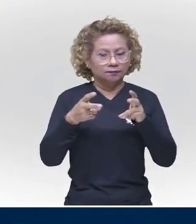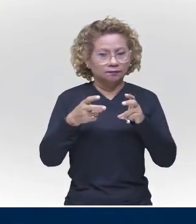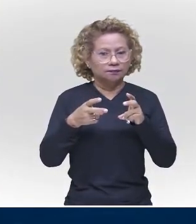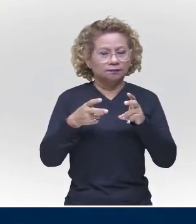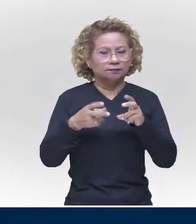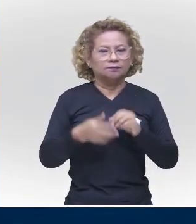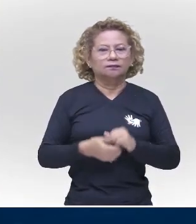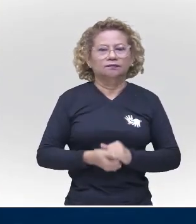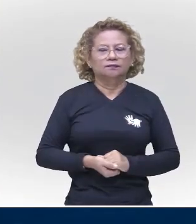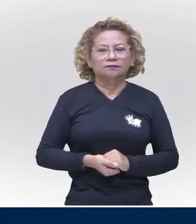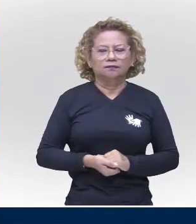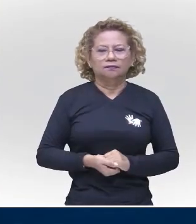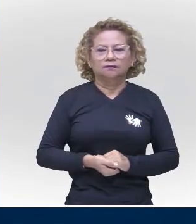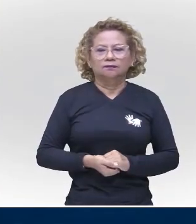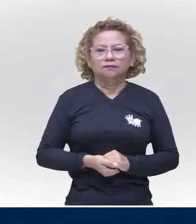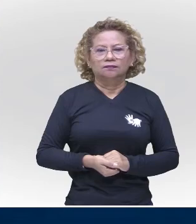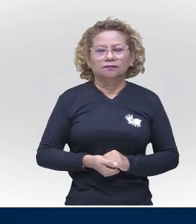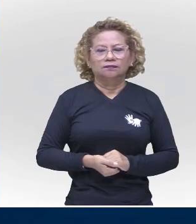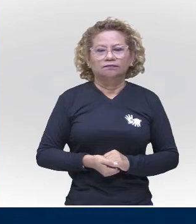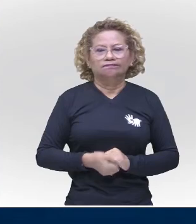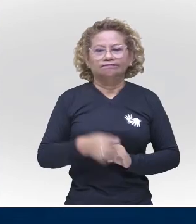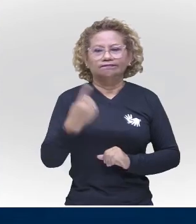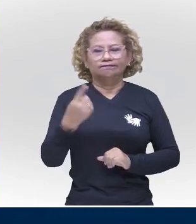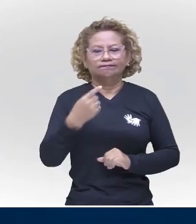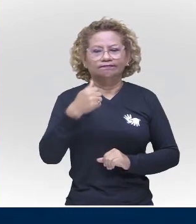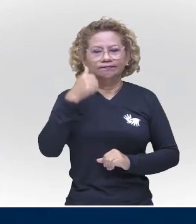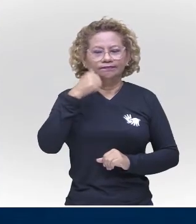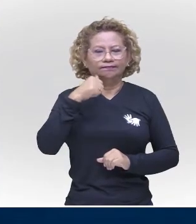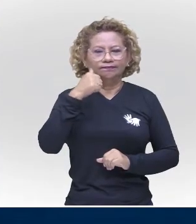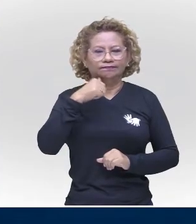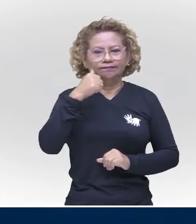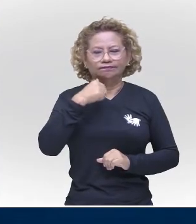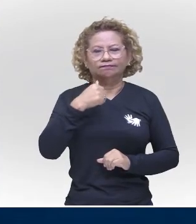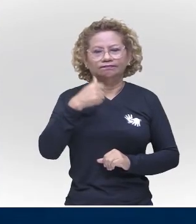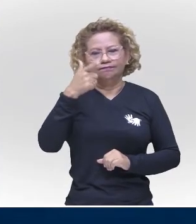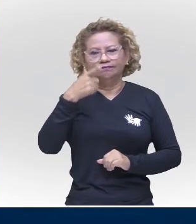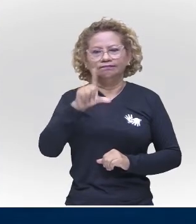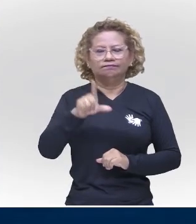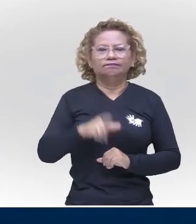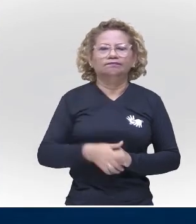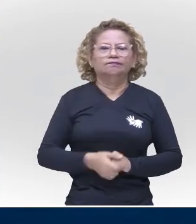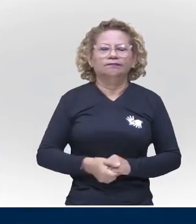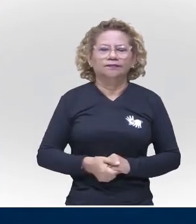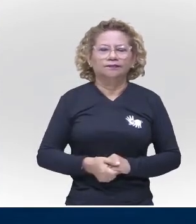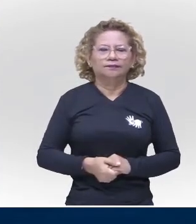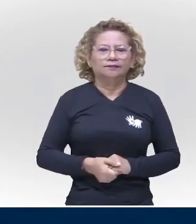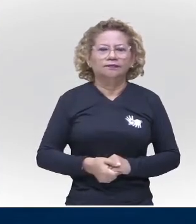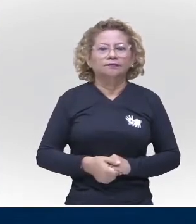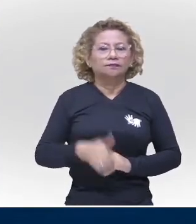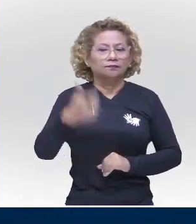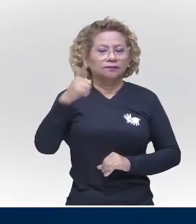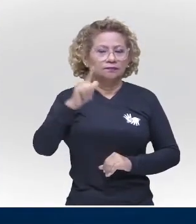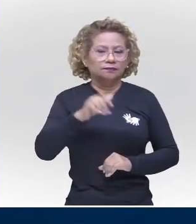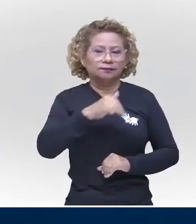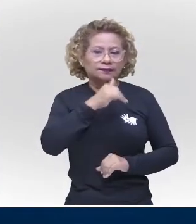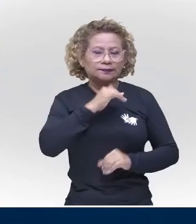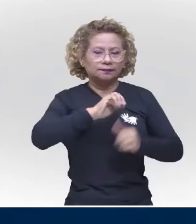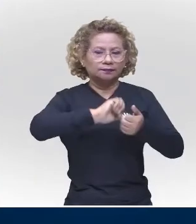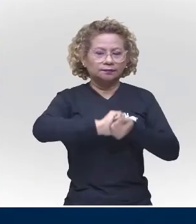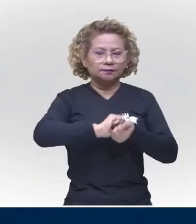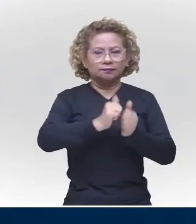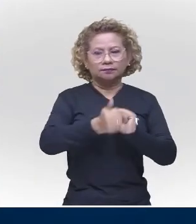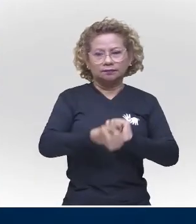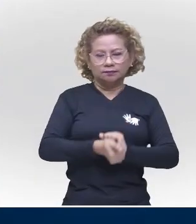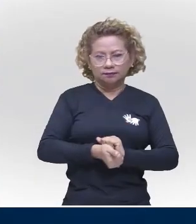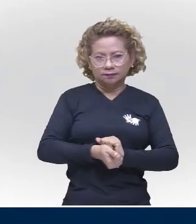Observem, só depende dela para ganhar a corrida. Quanto mais bem treinada, melhor. Outra prova, outra modalidade